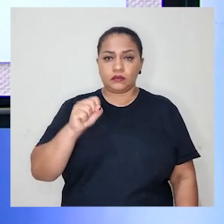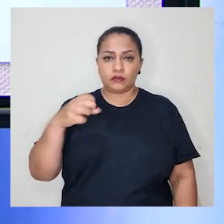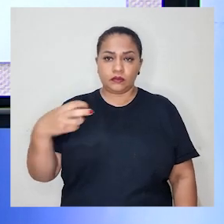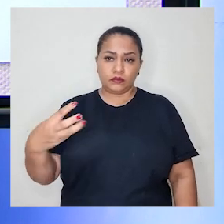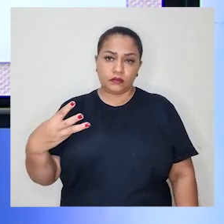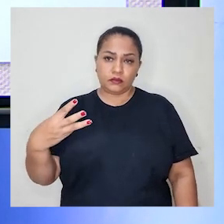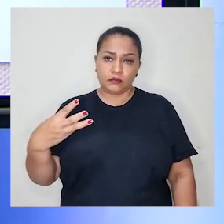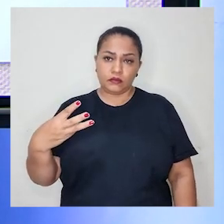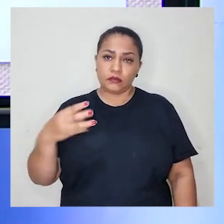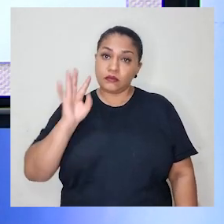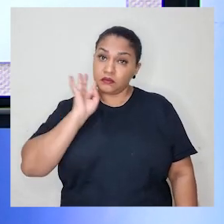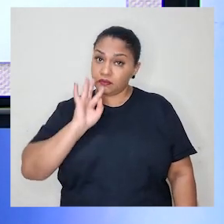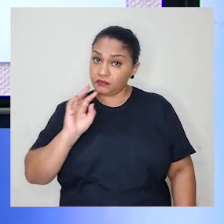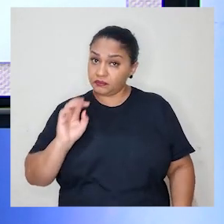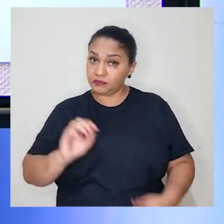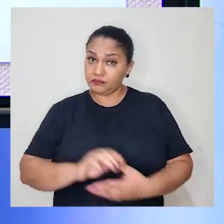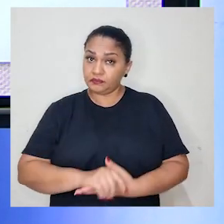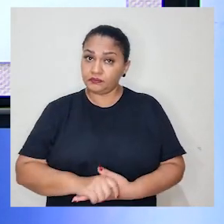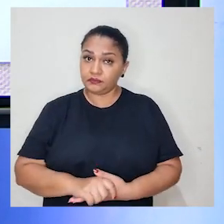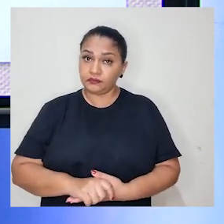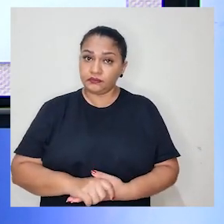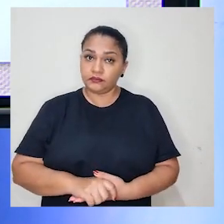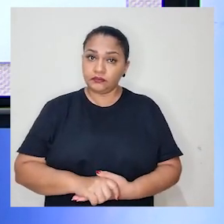7.083. Legal?